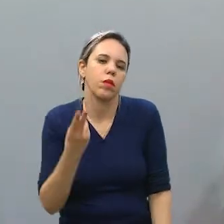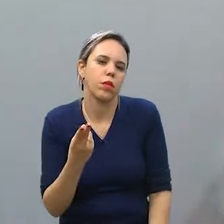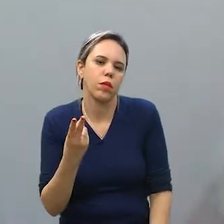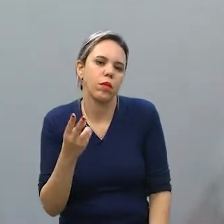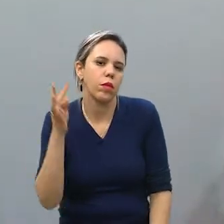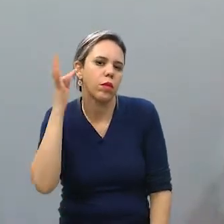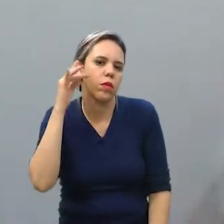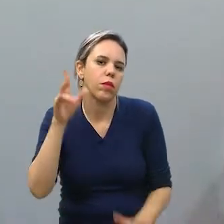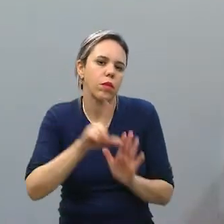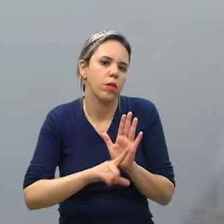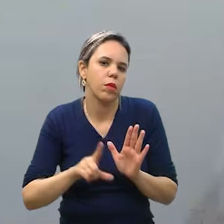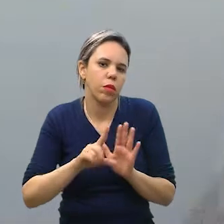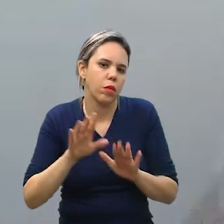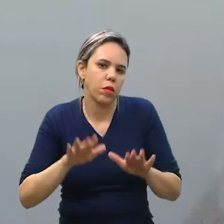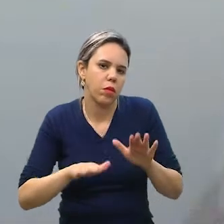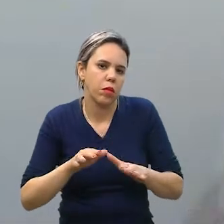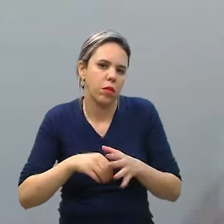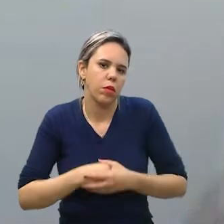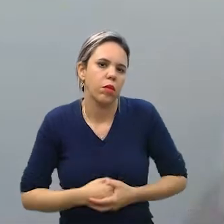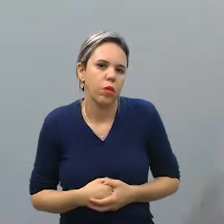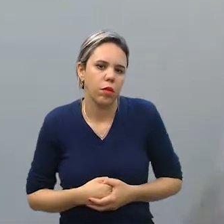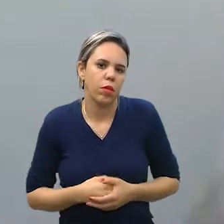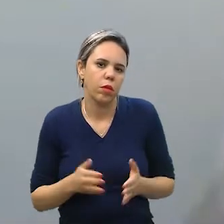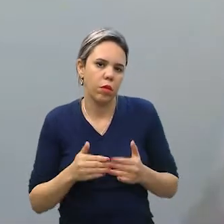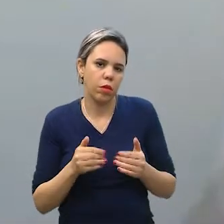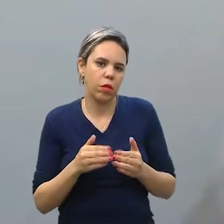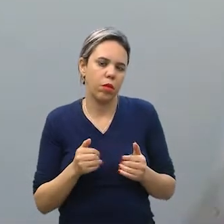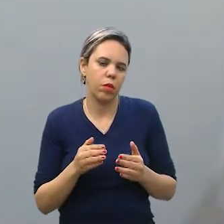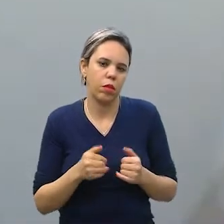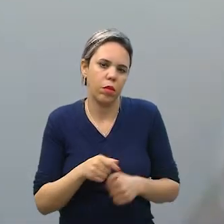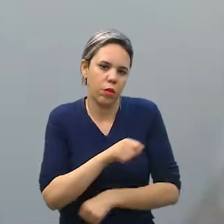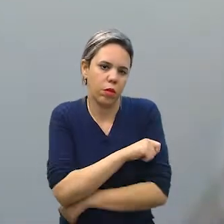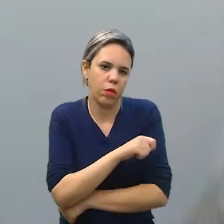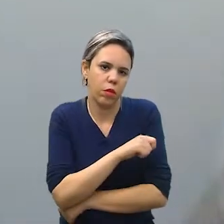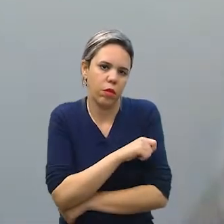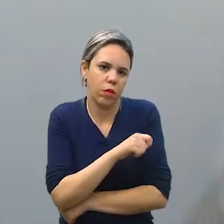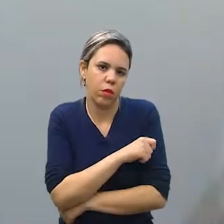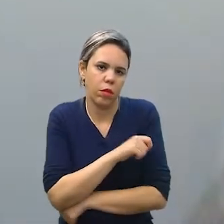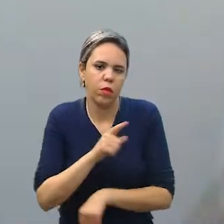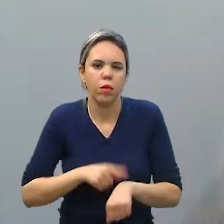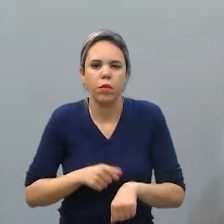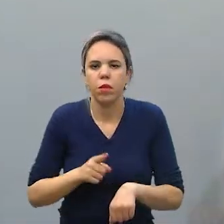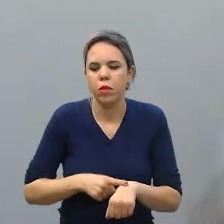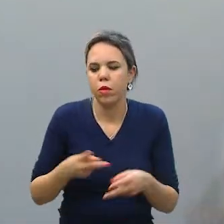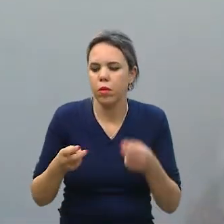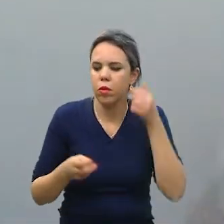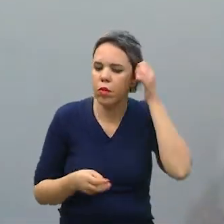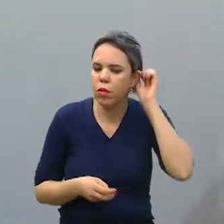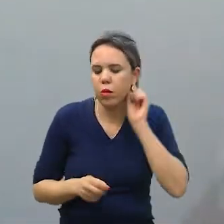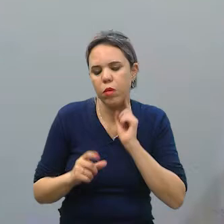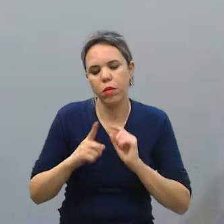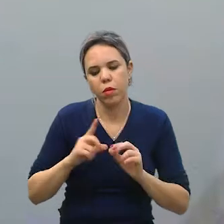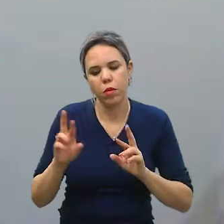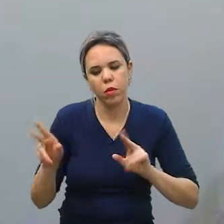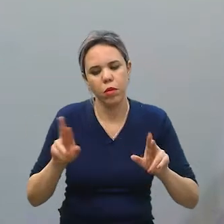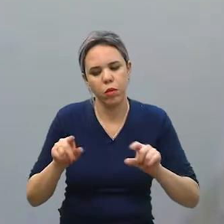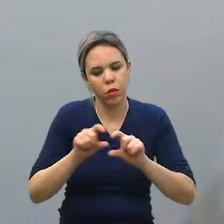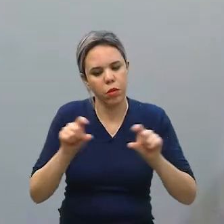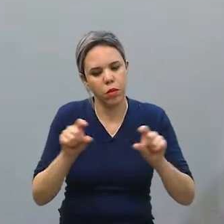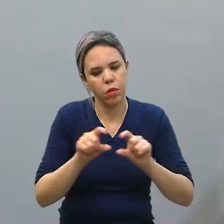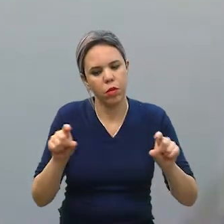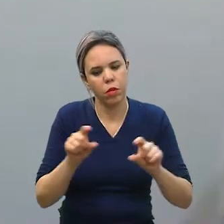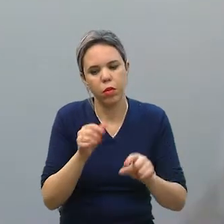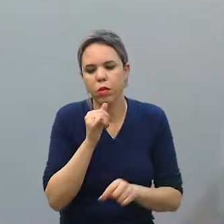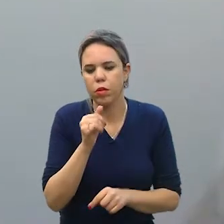da teoria literária. E aí pede para o estudante, naquele momento, perceber o que existe num trecho citado,